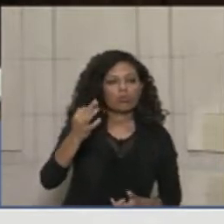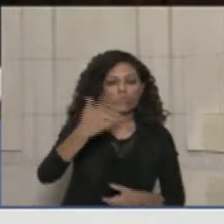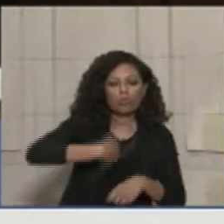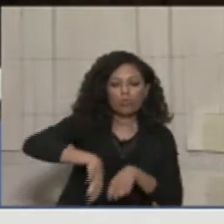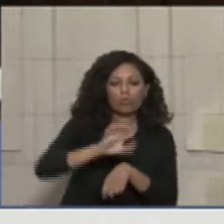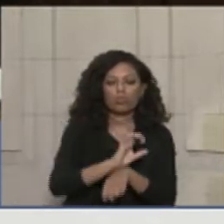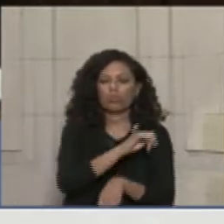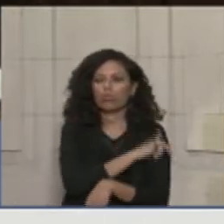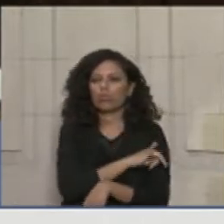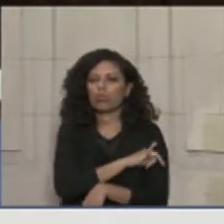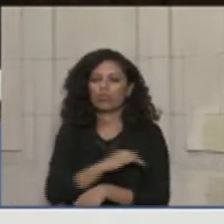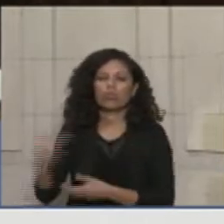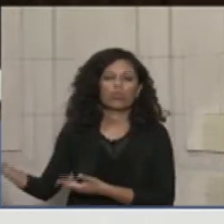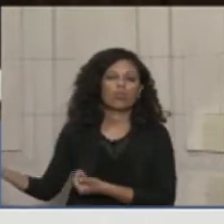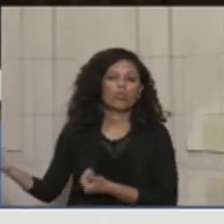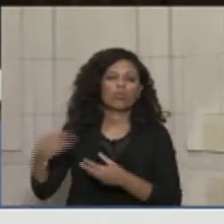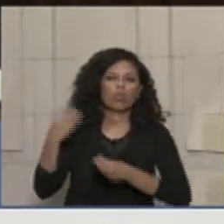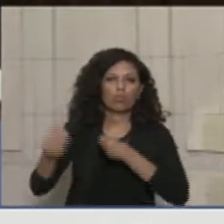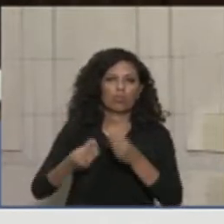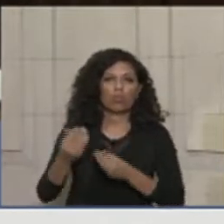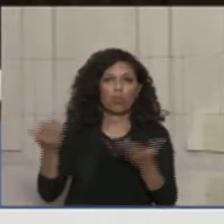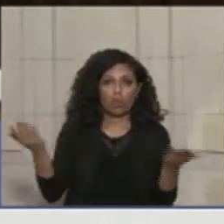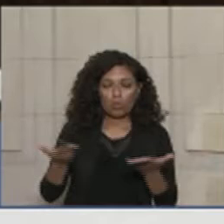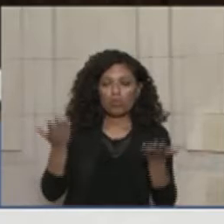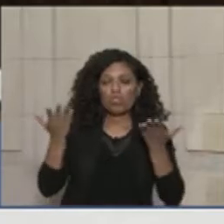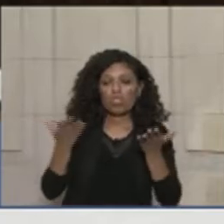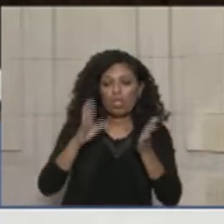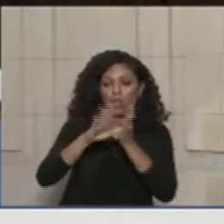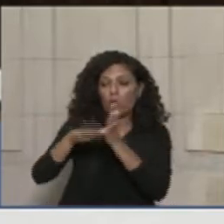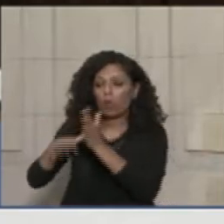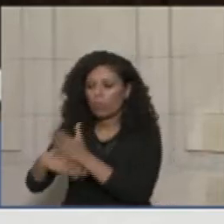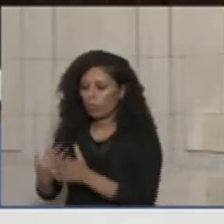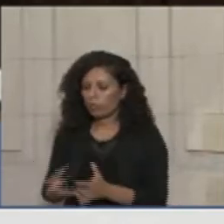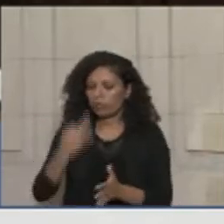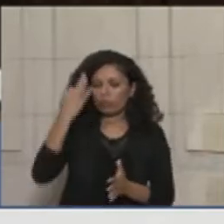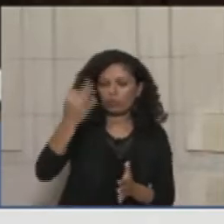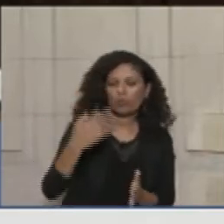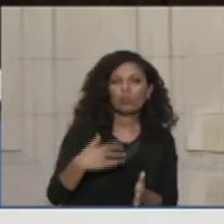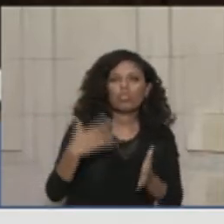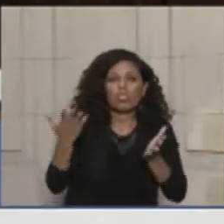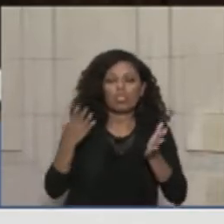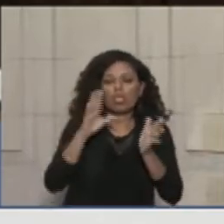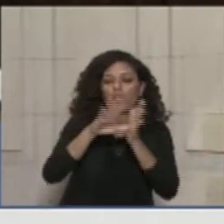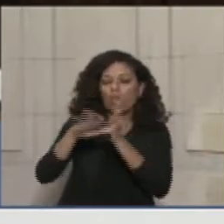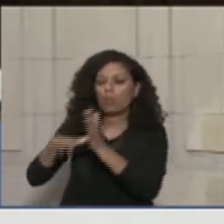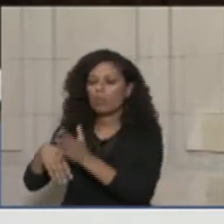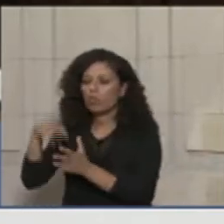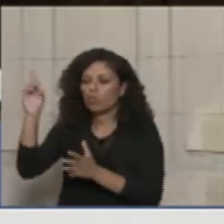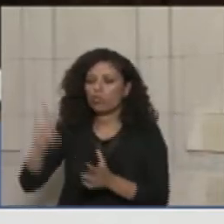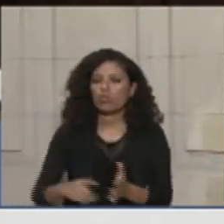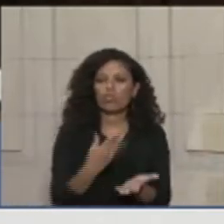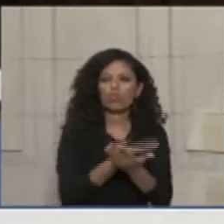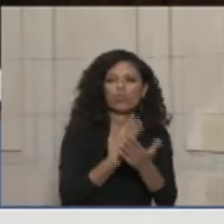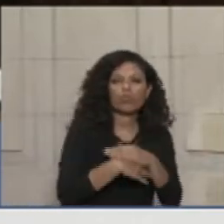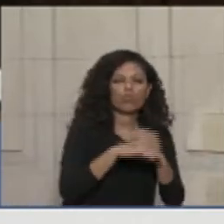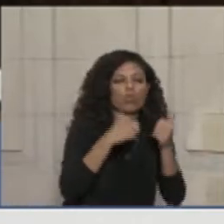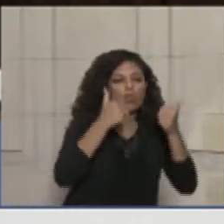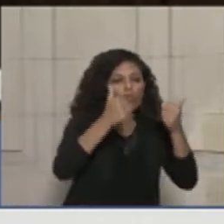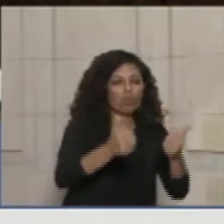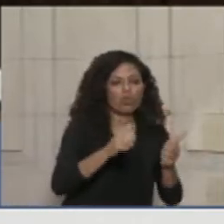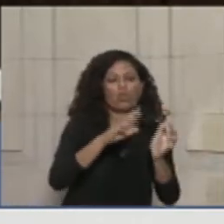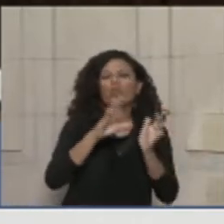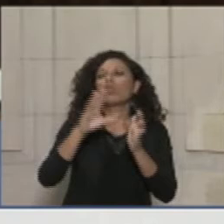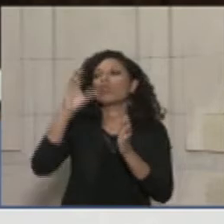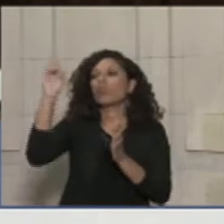Estado, porque se hoje tentam roubar nosso futuro, tentam roubar nosso direito à educação pública, tentam roubar o nosso direito